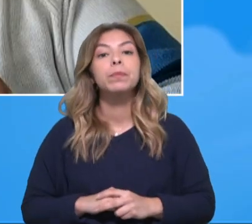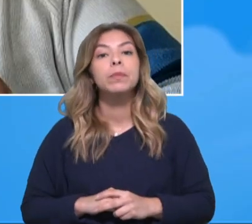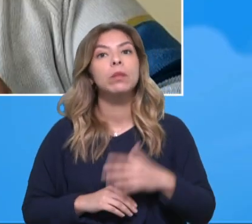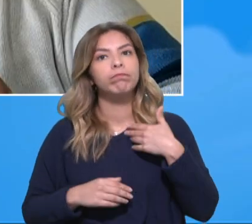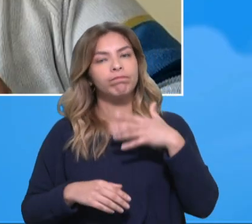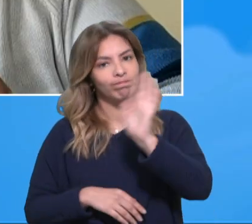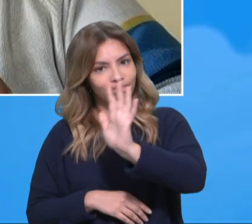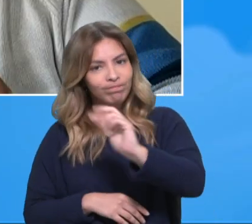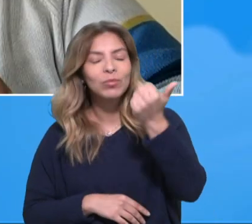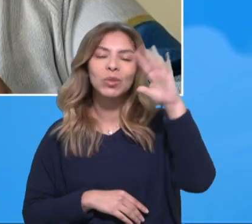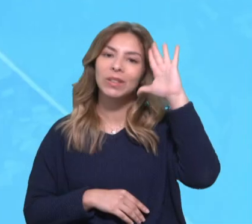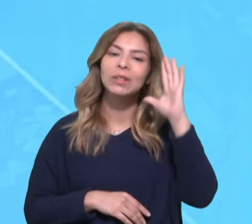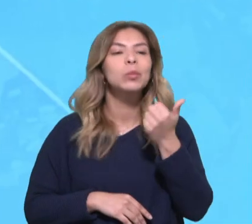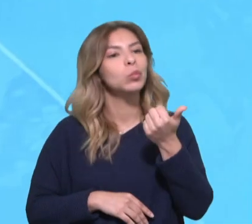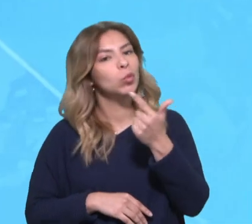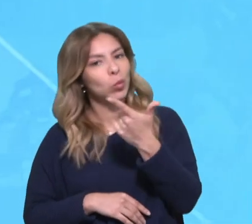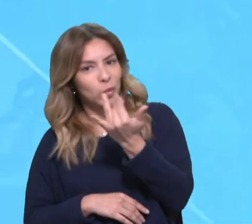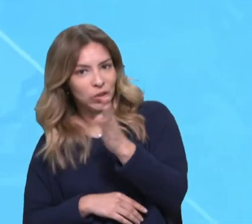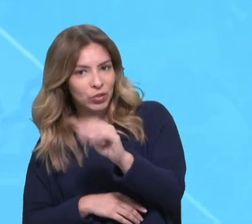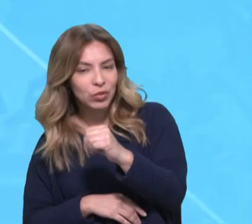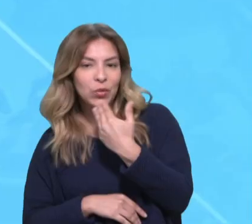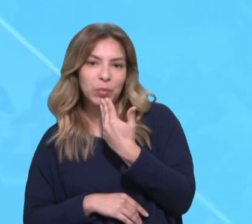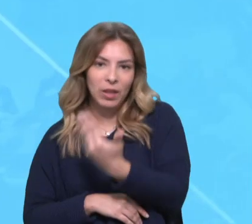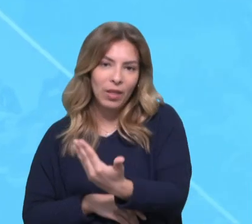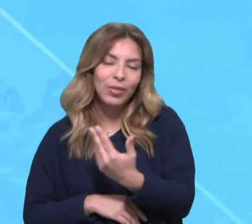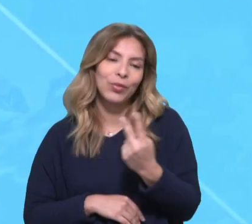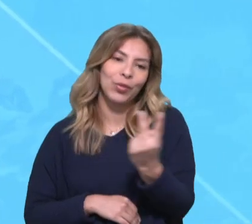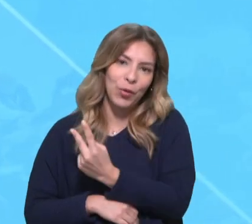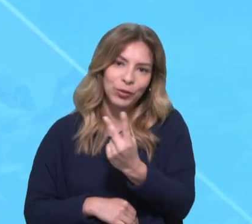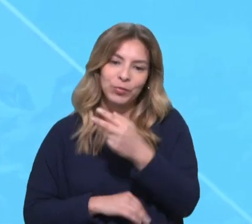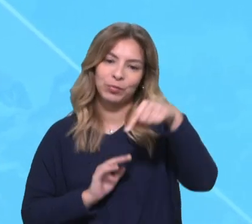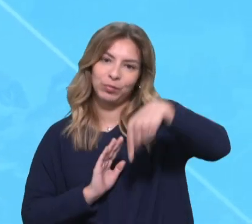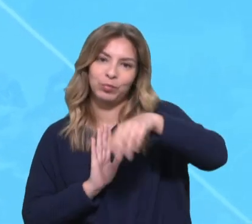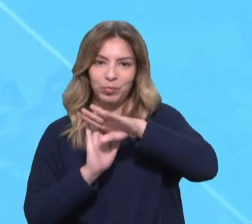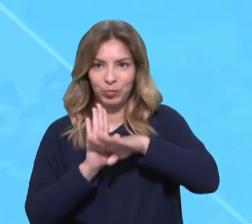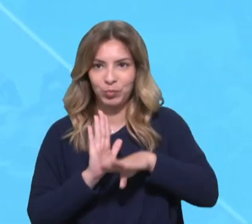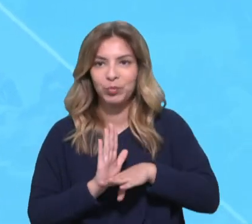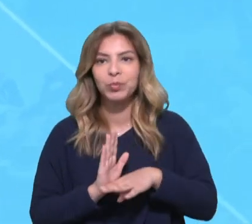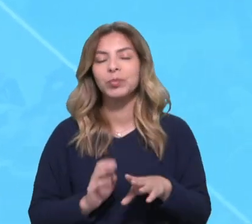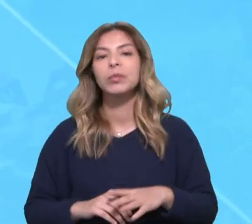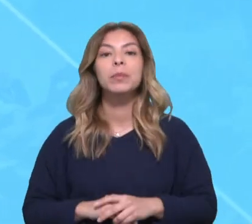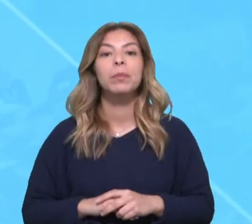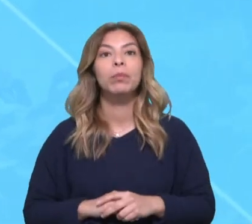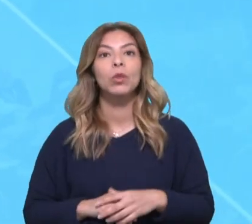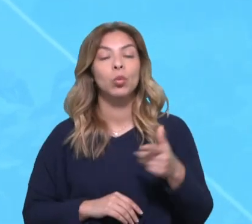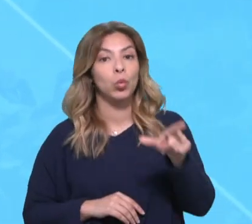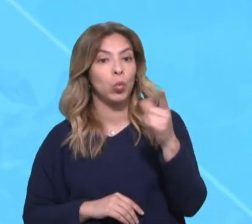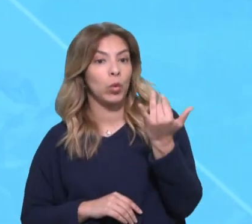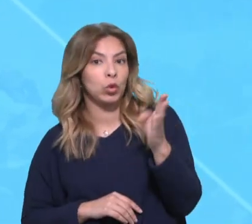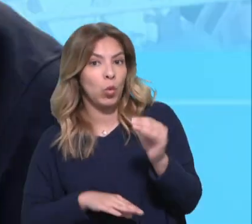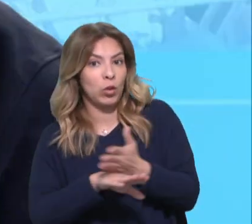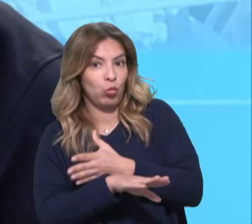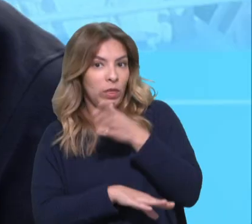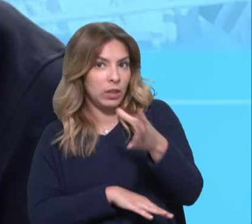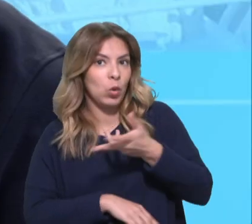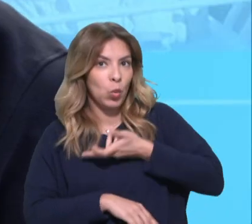Muito boa tarde. Boa tarde, Luís. Boa tarde. Obrigado por estarem no programa Eclésia. O Luís, como dizia, é doutorando em Estudos Culturais e já lá